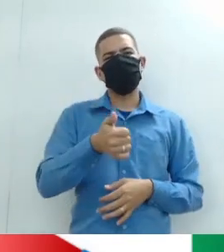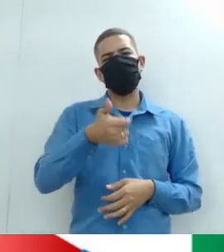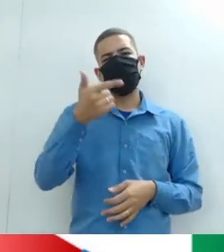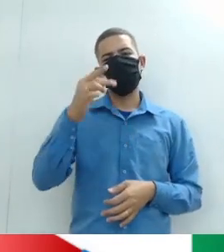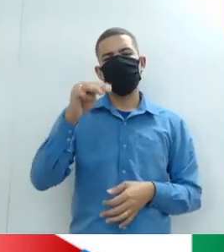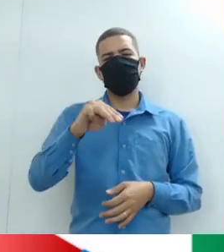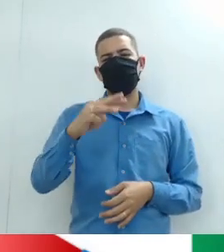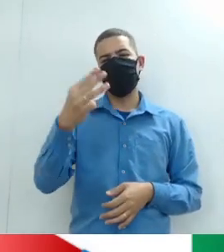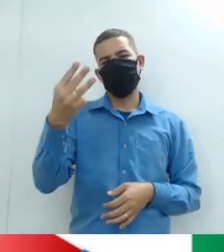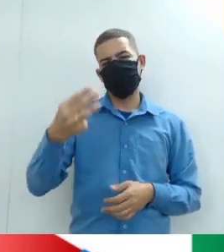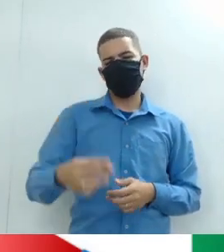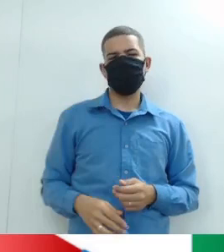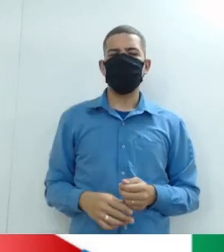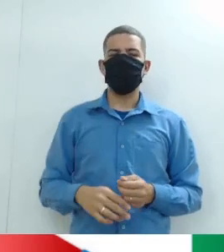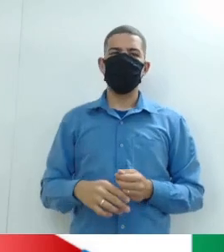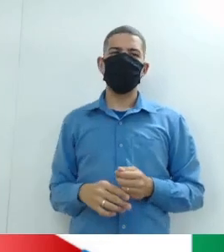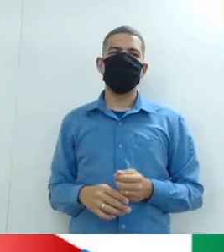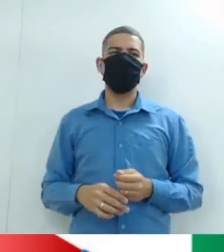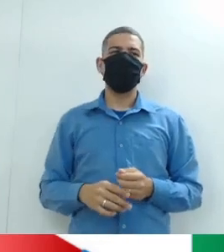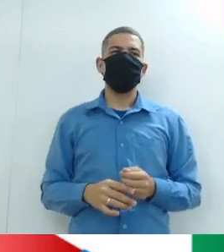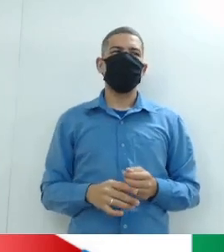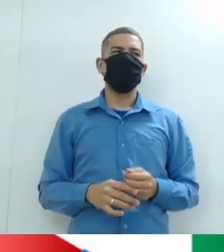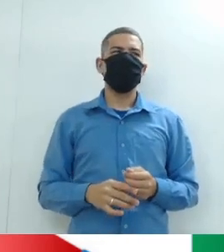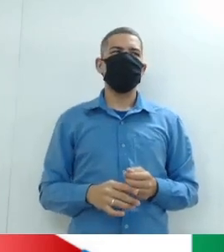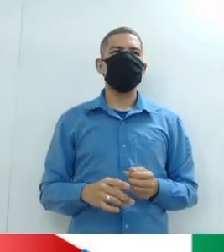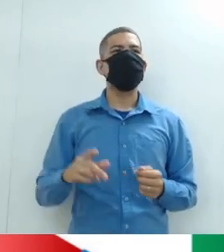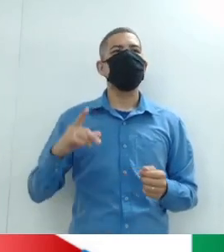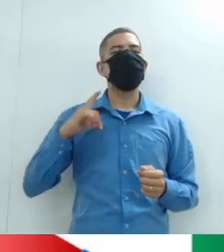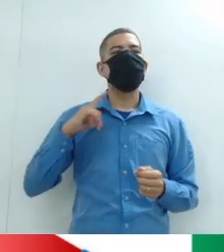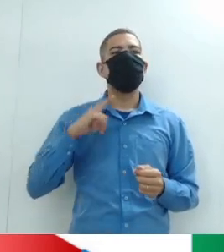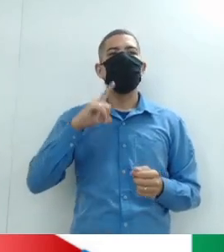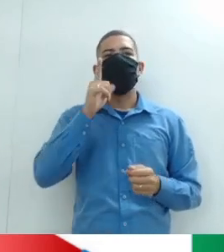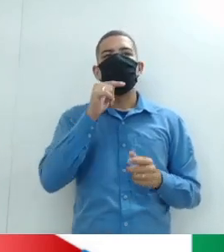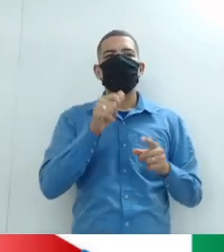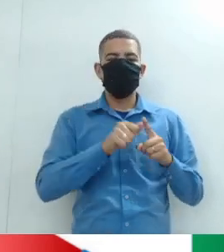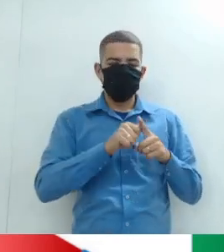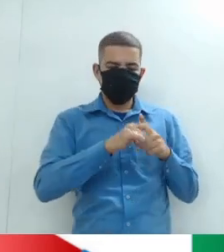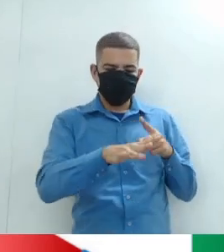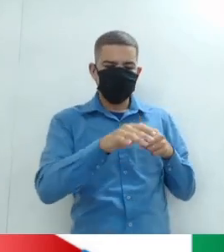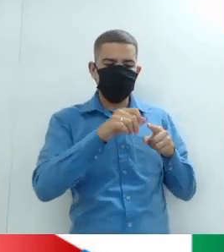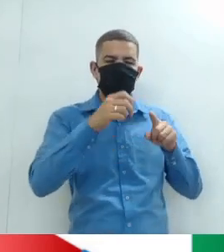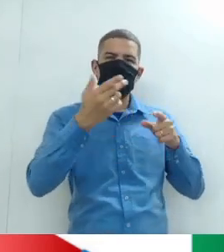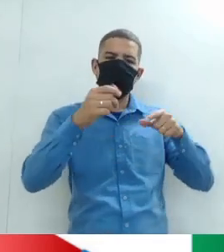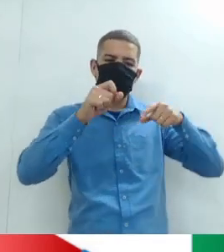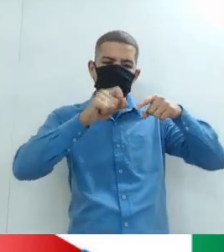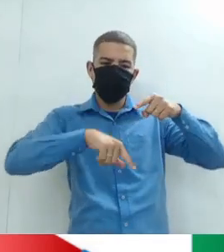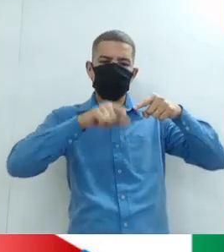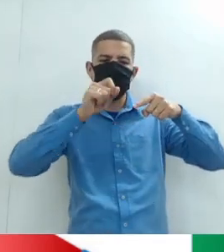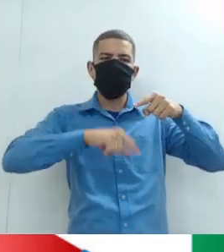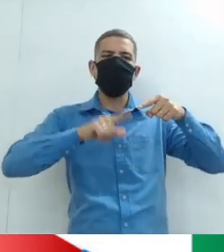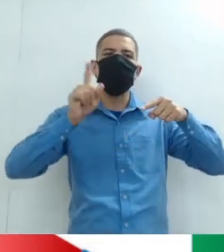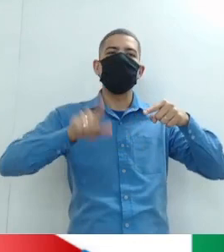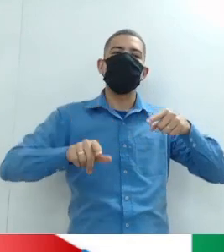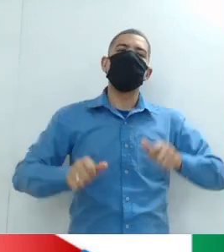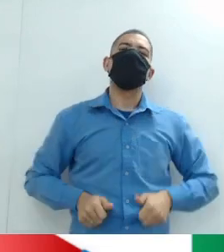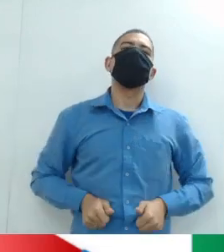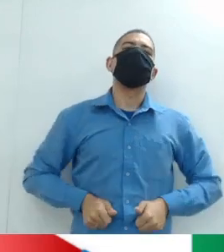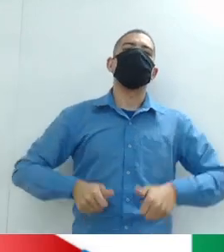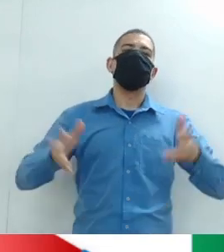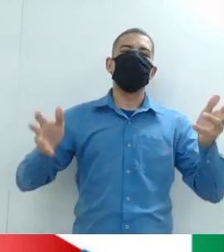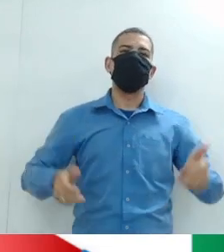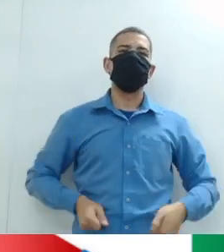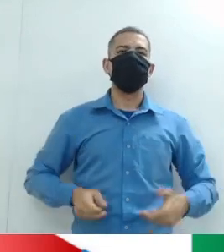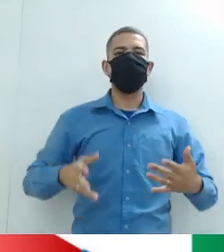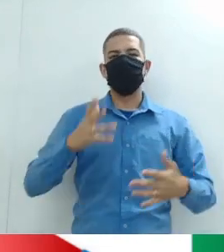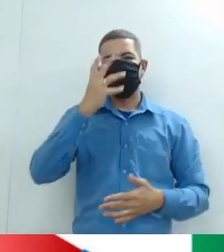aproximadamente 12 metros cúbicos. Vazamento, torneira pingando, também é desperdício, viu? Não